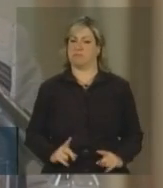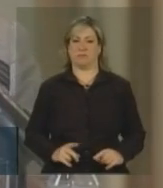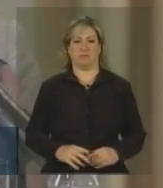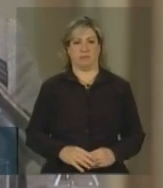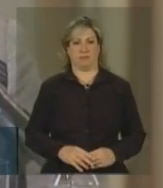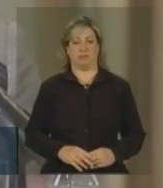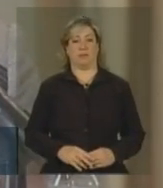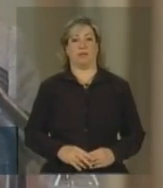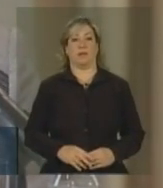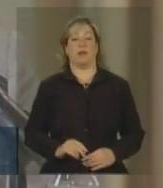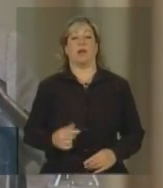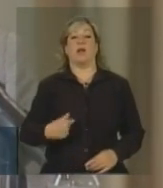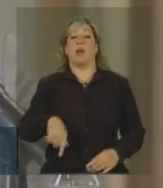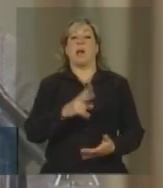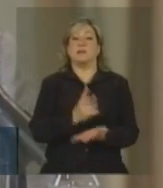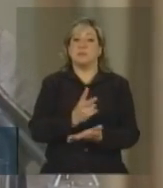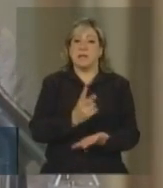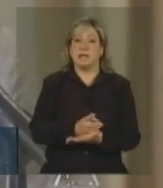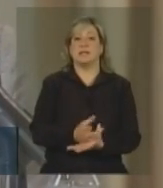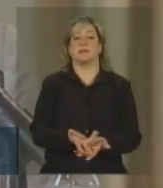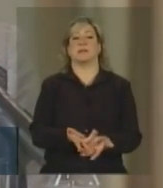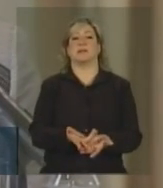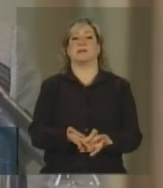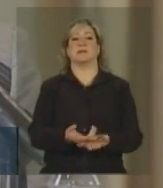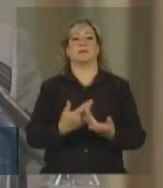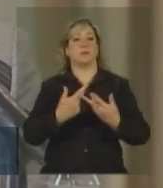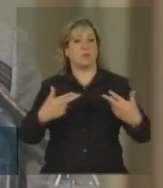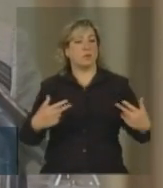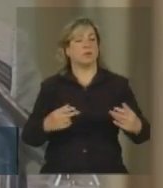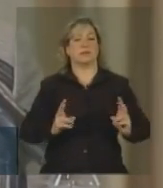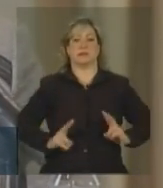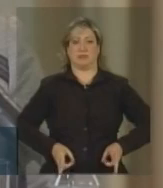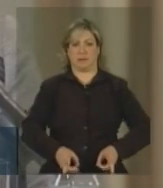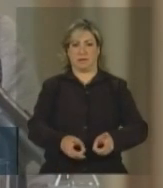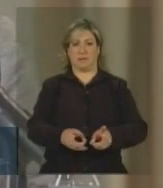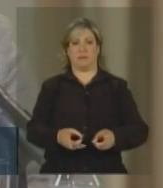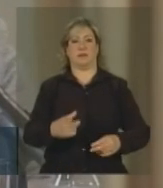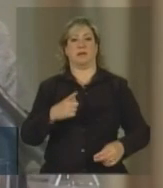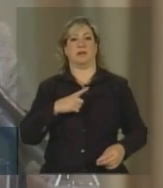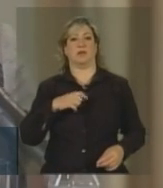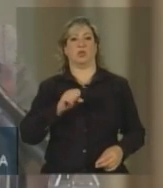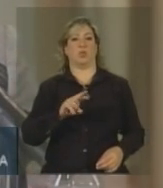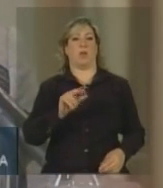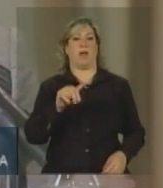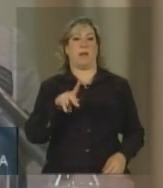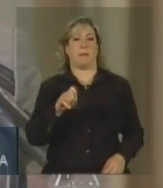As mesmas medidas de sempre, né? Os swaps,